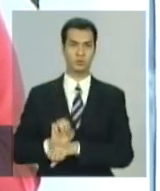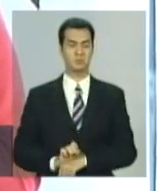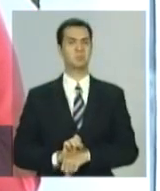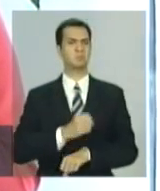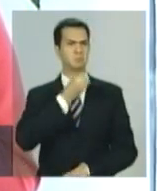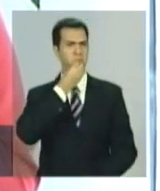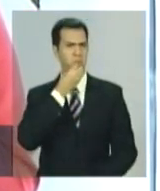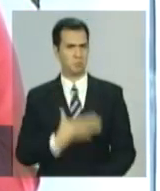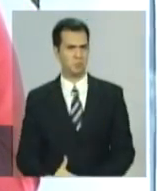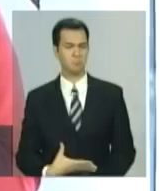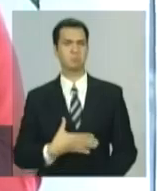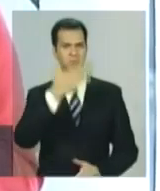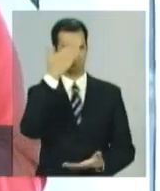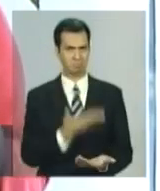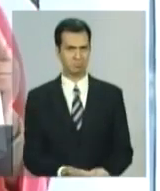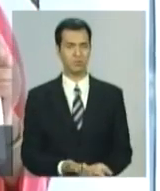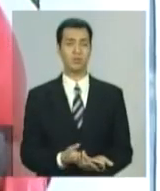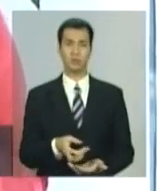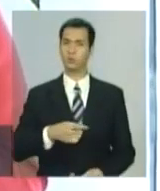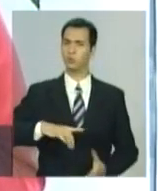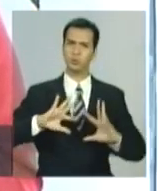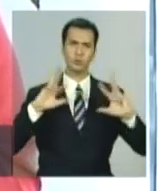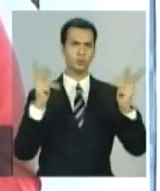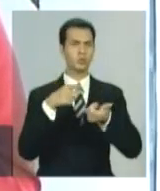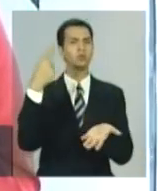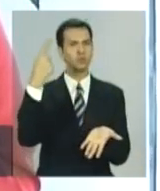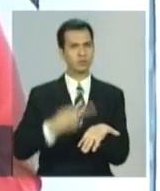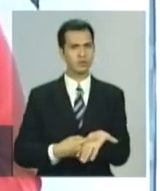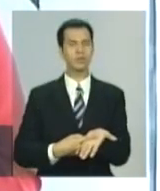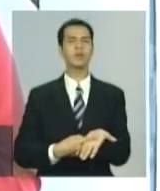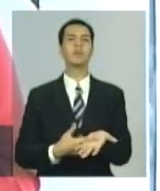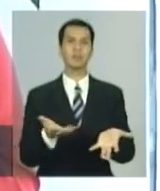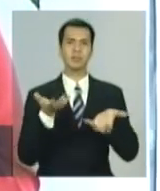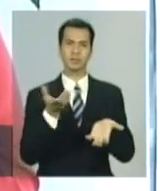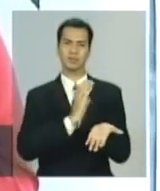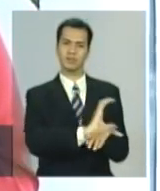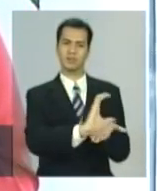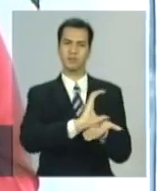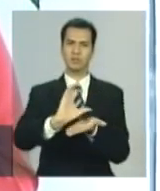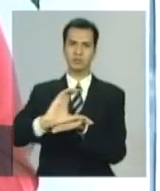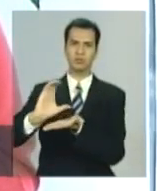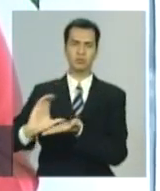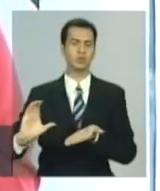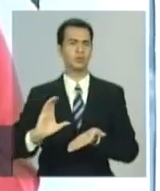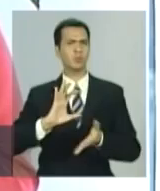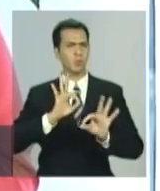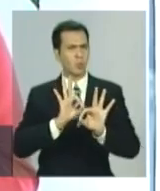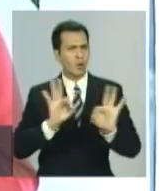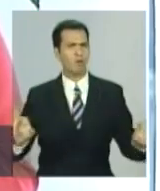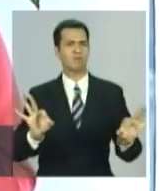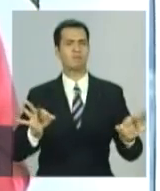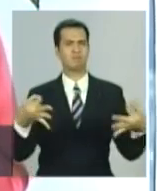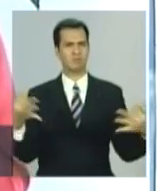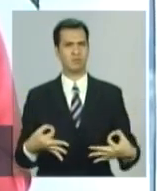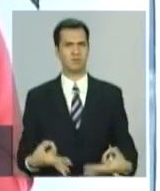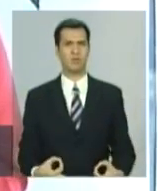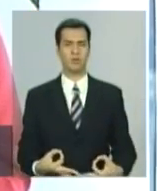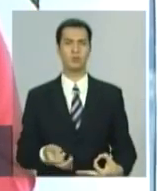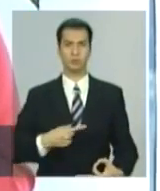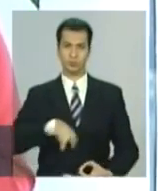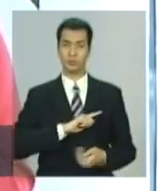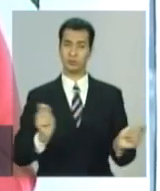nossos estados, terão esse compromisso com a qualidade dos investimentos, para que nós, de fato, possamos criar